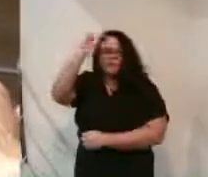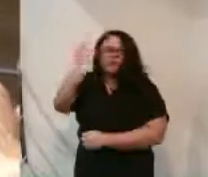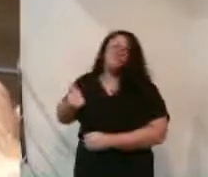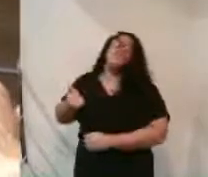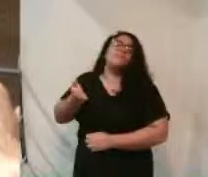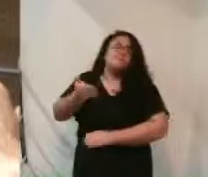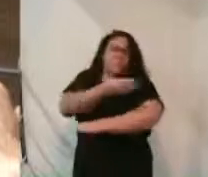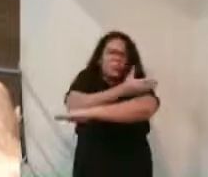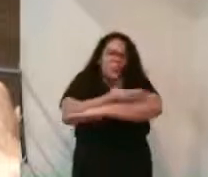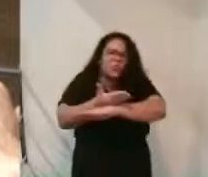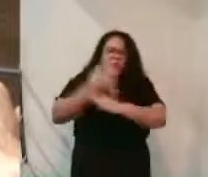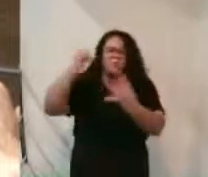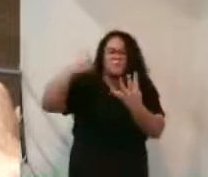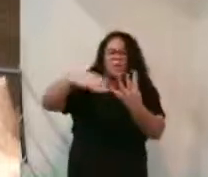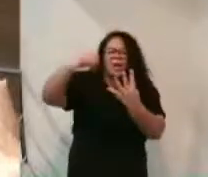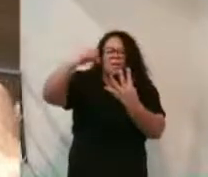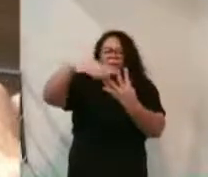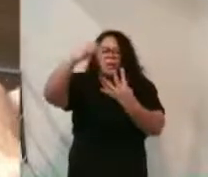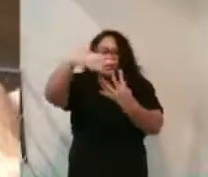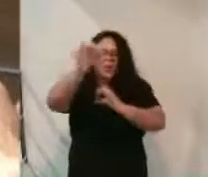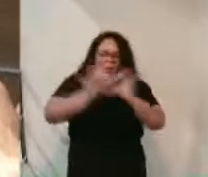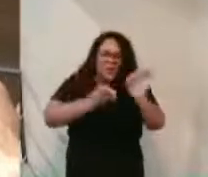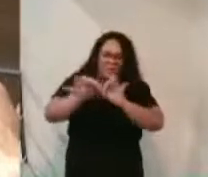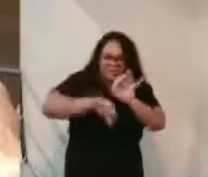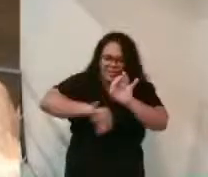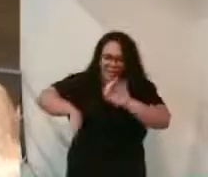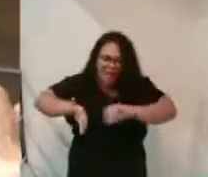que o sucesso desse projeto é seu agora, né?